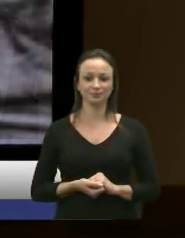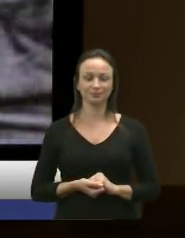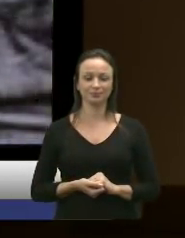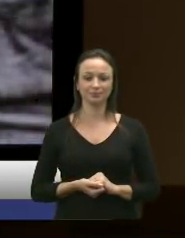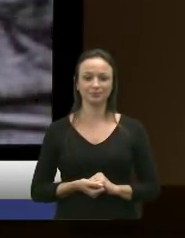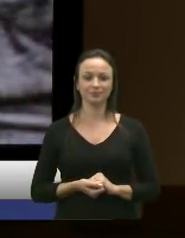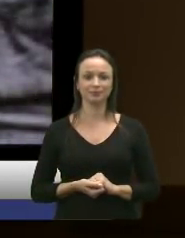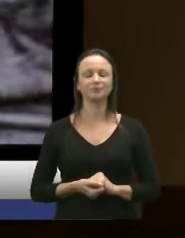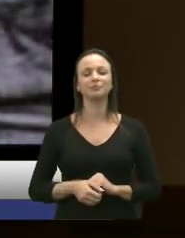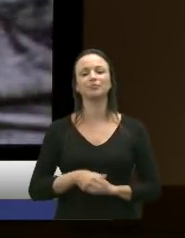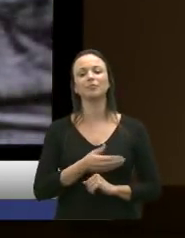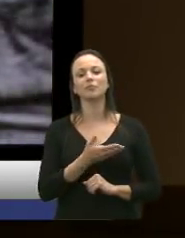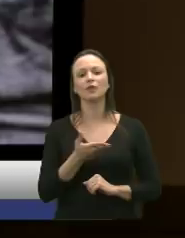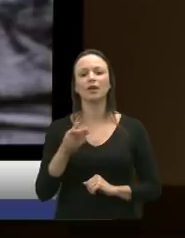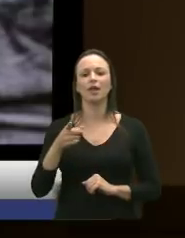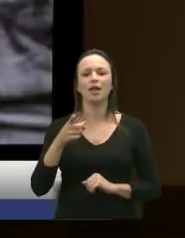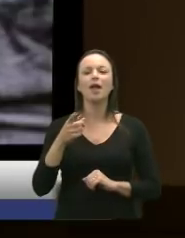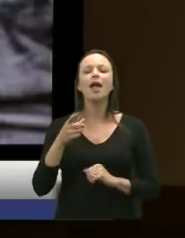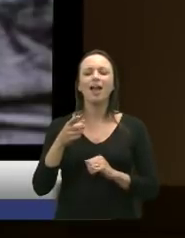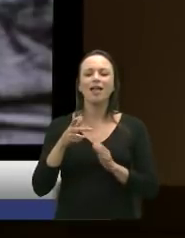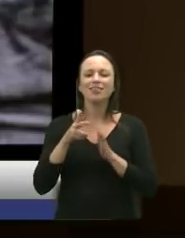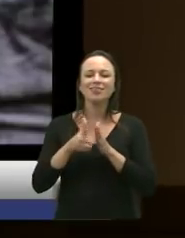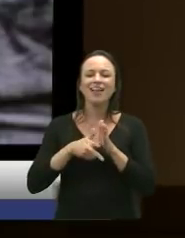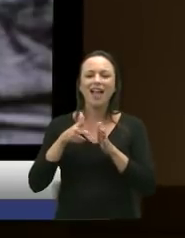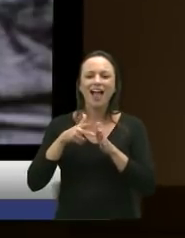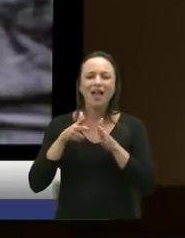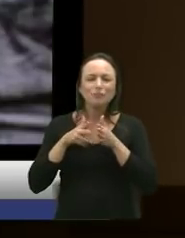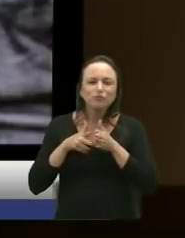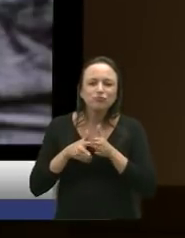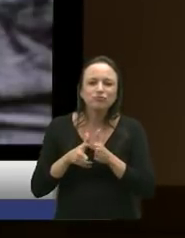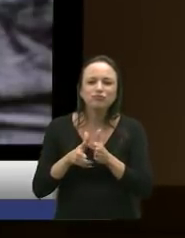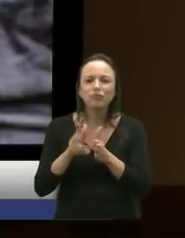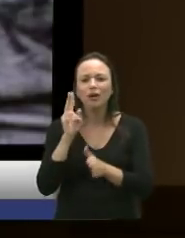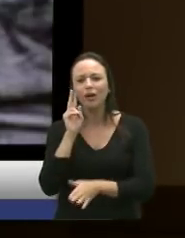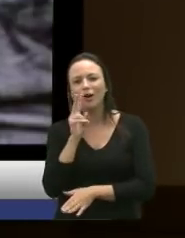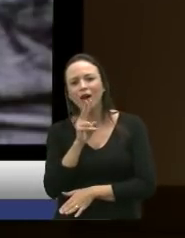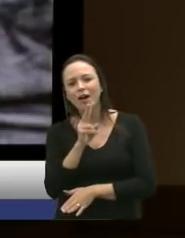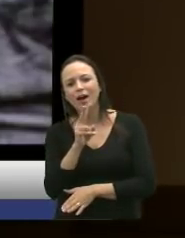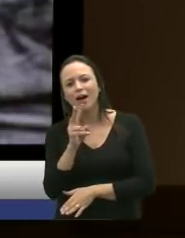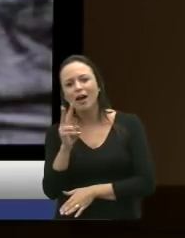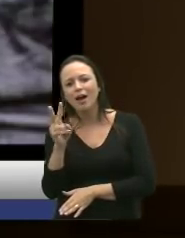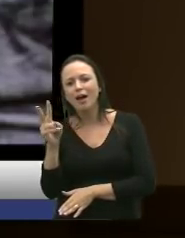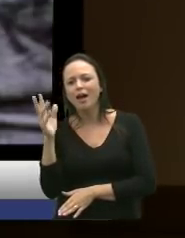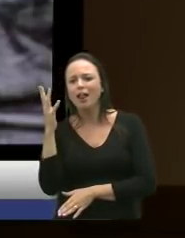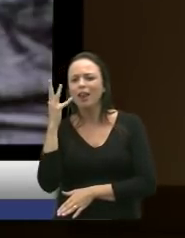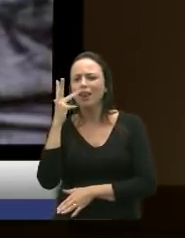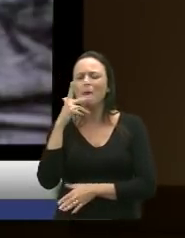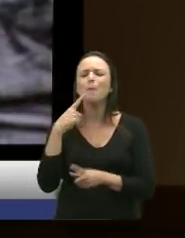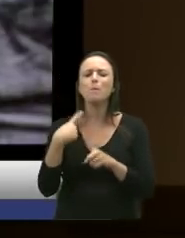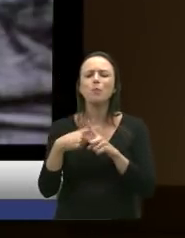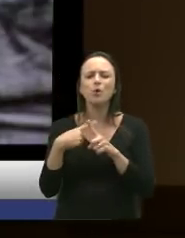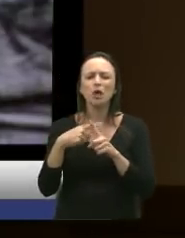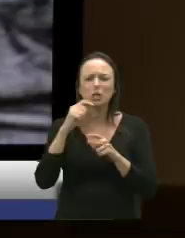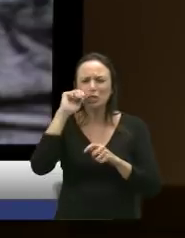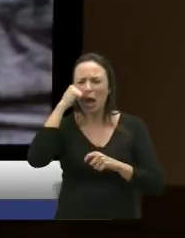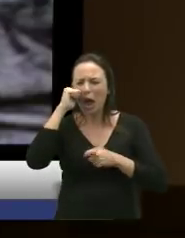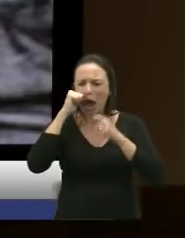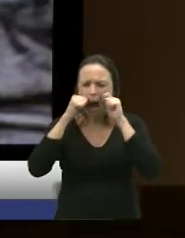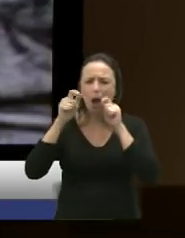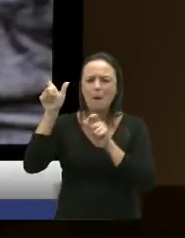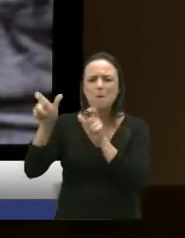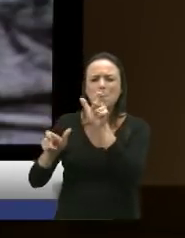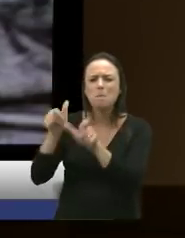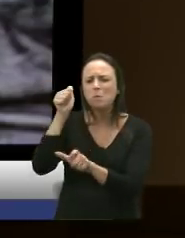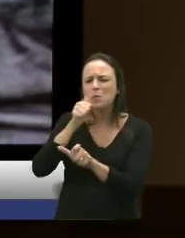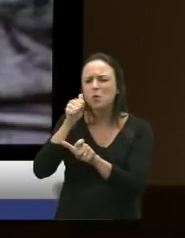Essas partidas da estação eram a coisa mais linda de se ver. Aquela choradeira, não só das mulheres, dos homens